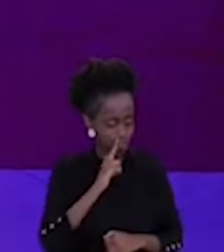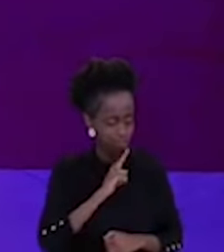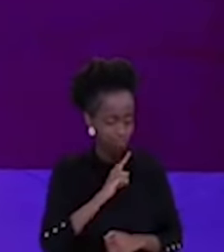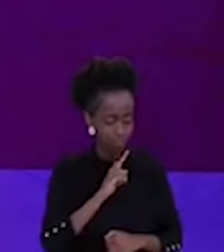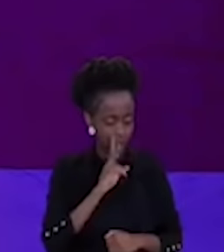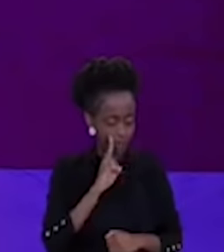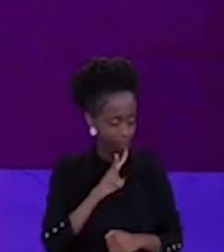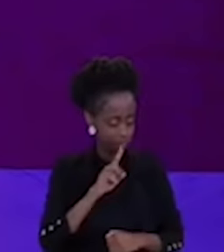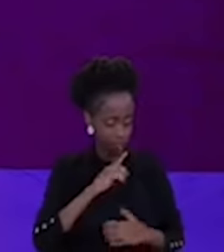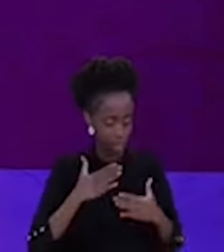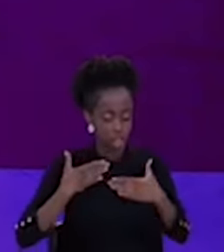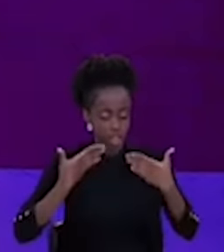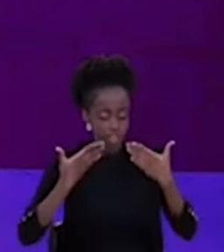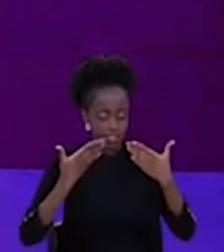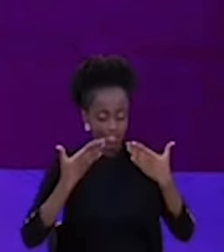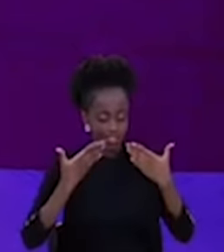talvez você se assustaria.